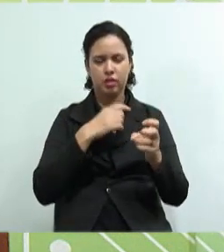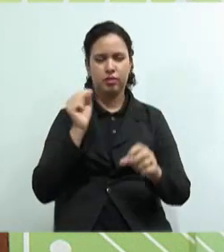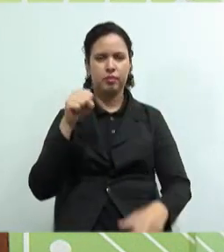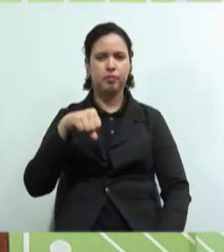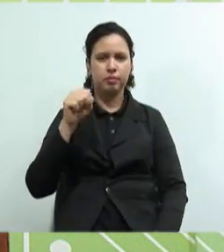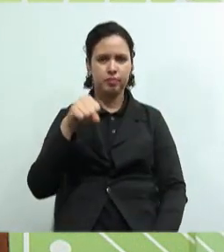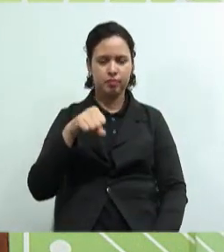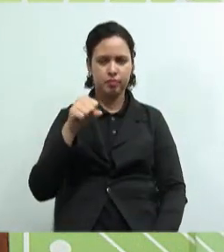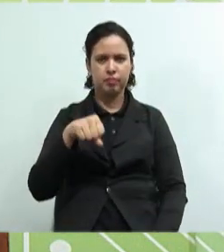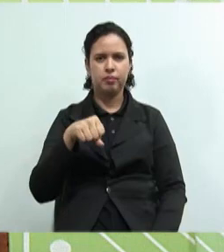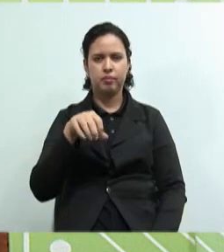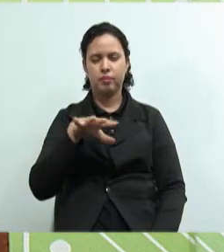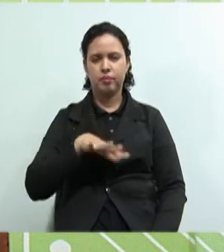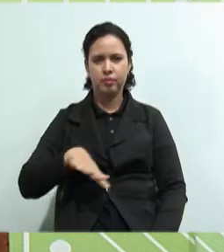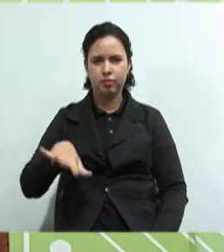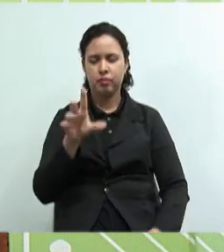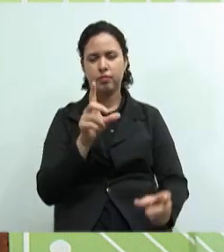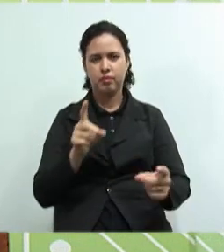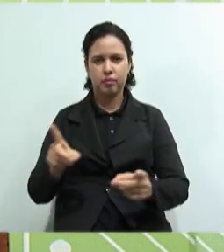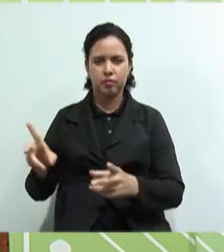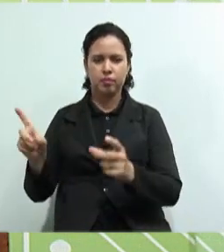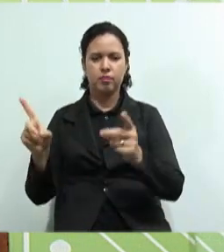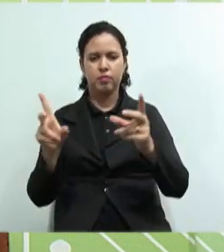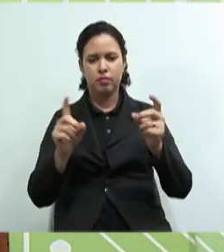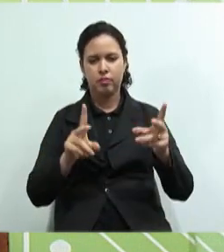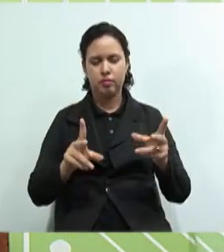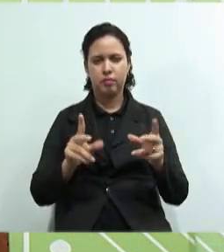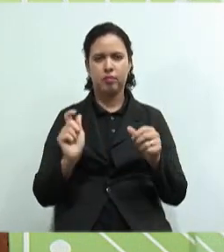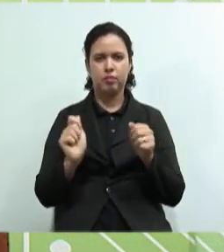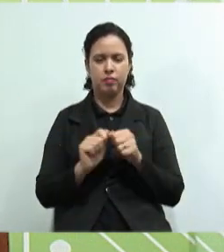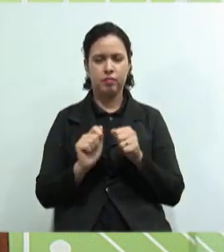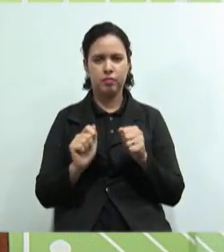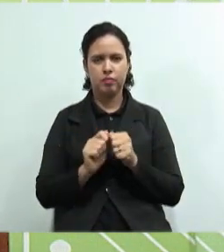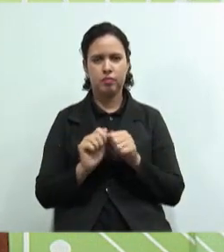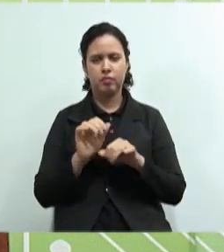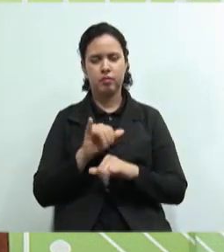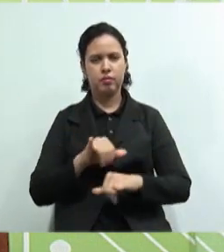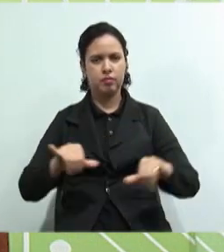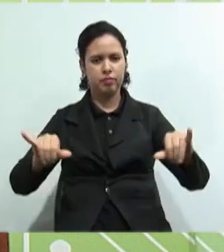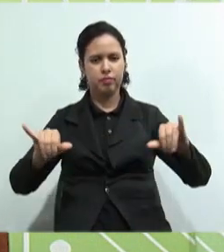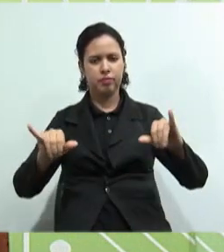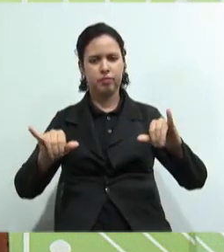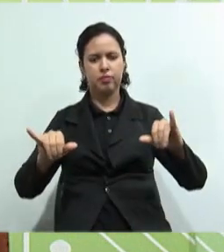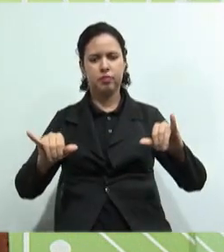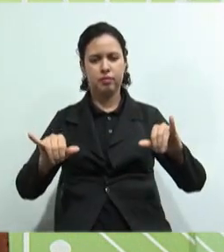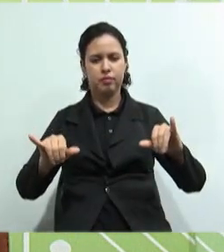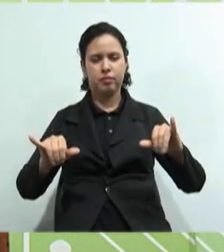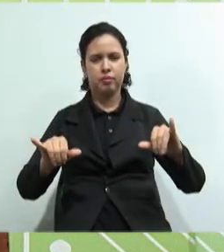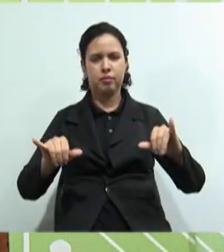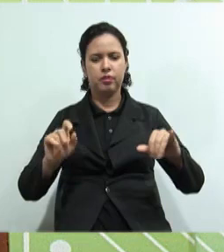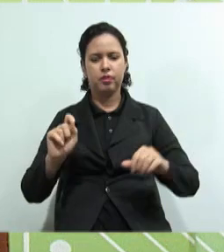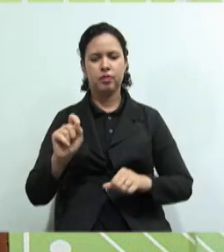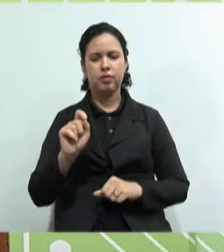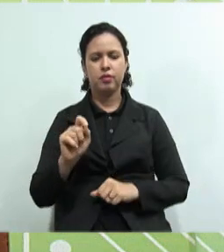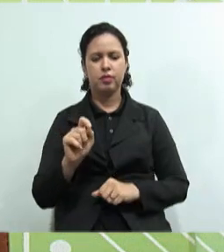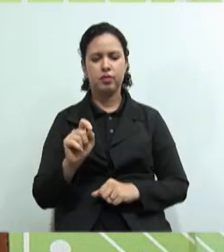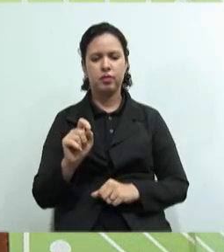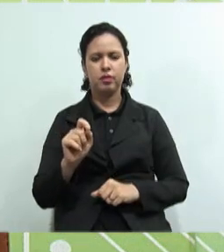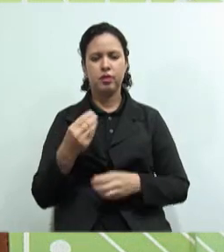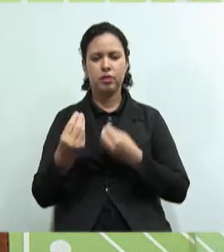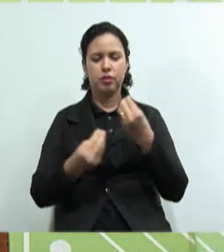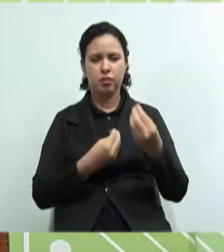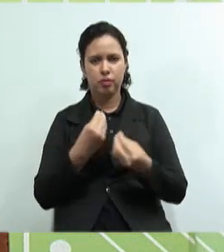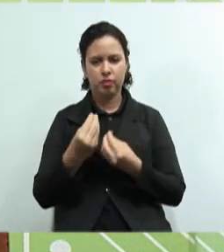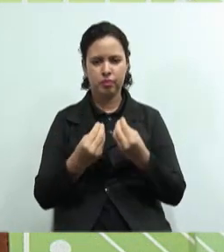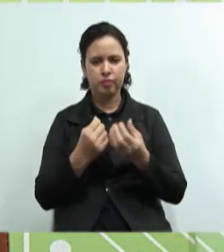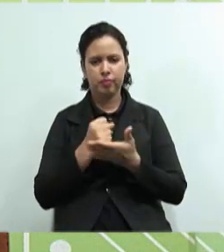uma intenção do comércio mesmo, os comerciantes, de fazer essa campanha de conscientização. Quando eu falo conscientização, eu estou querendo dizer conscientizar